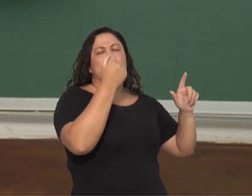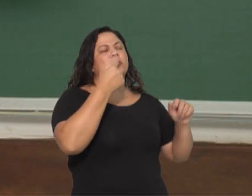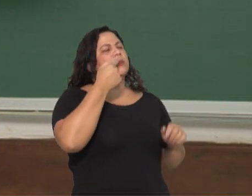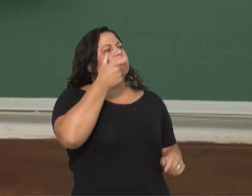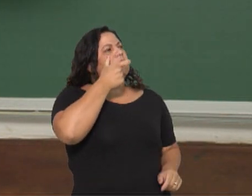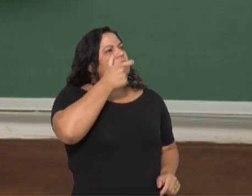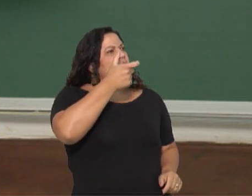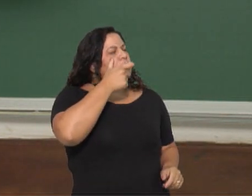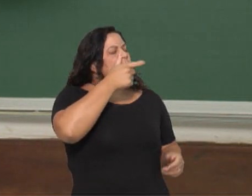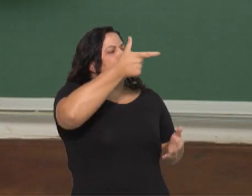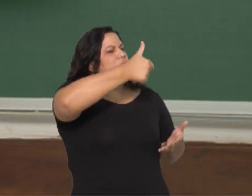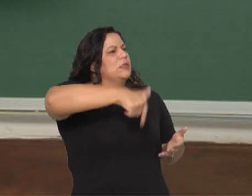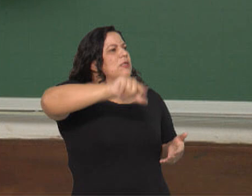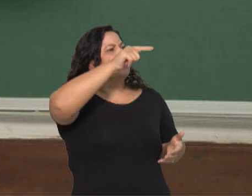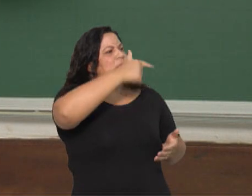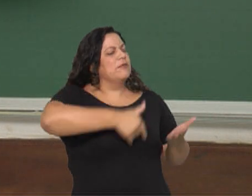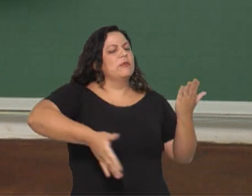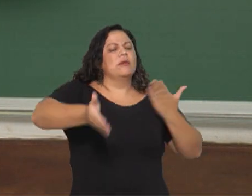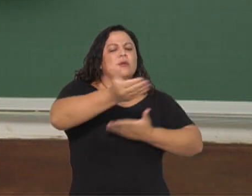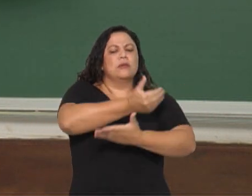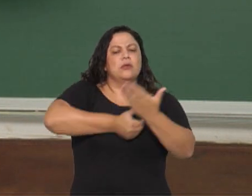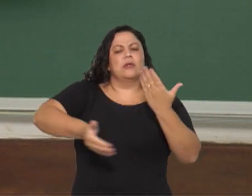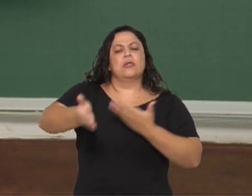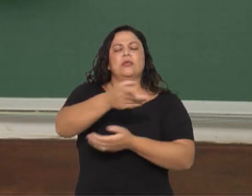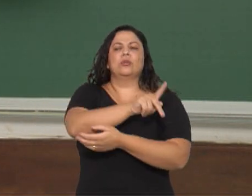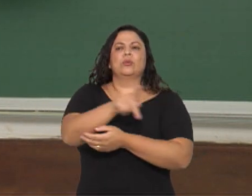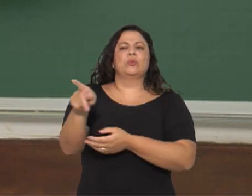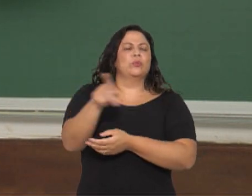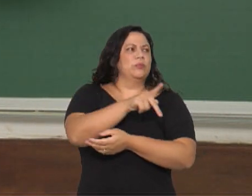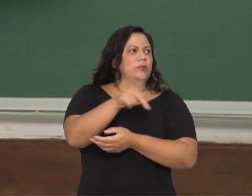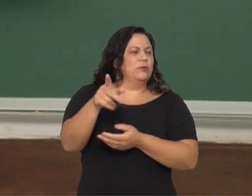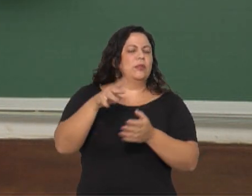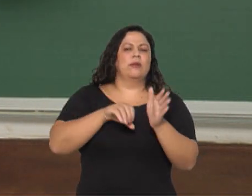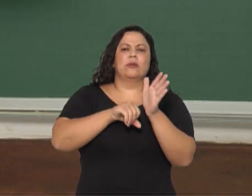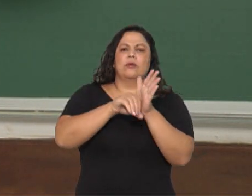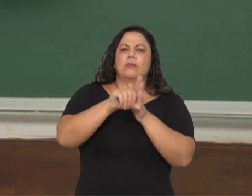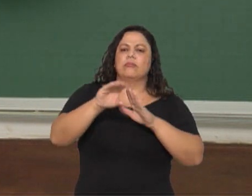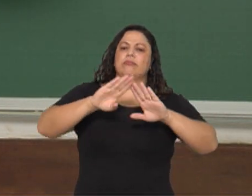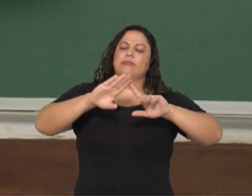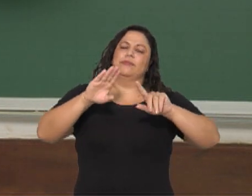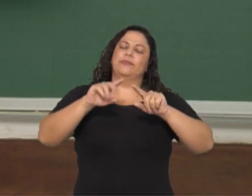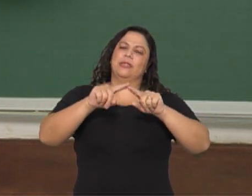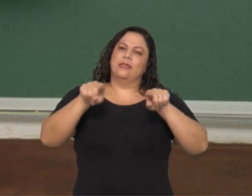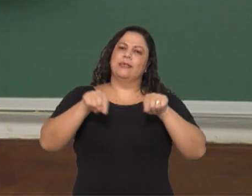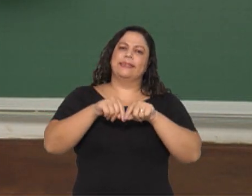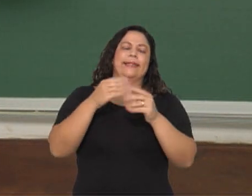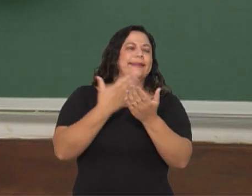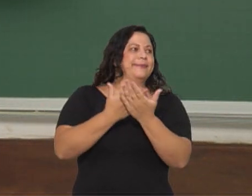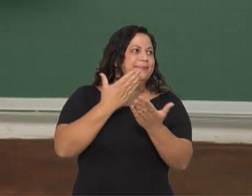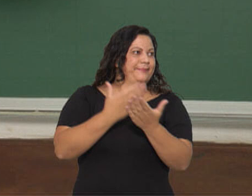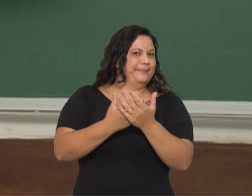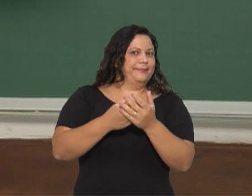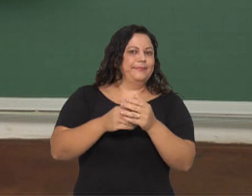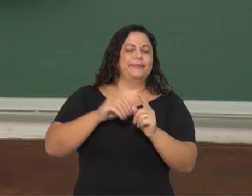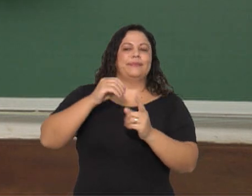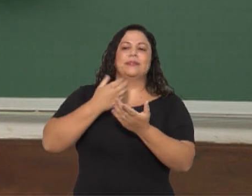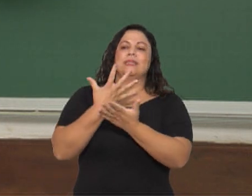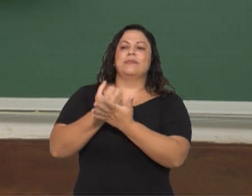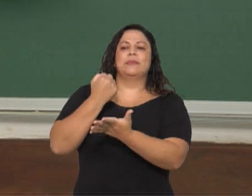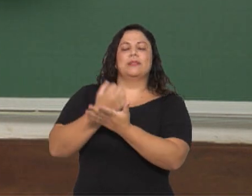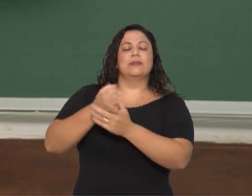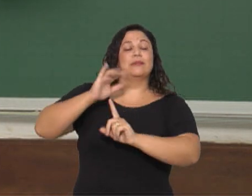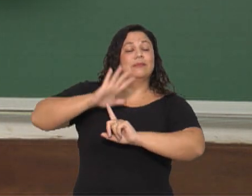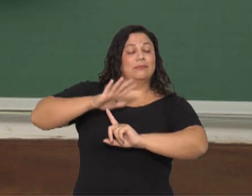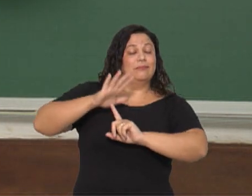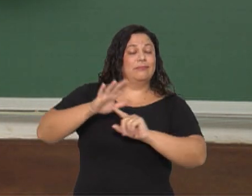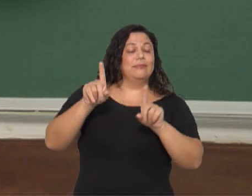aulas gravadas, interagir com o seu professor na plataforma Classroom, no Aula Paraná também, ok? Então, você que agora nos acompanha pela